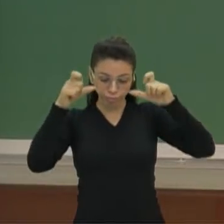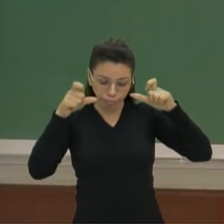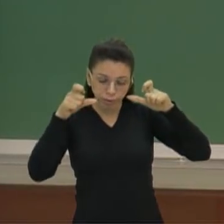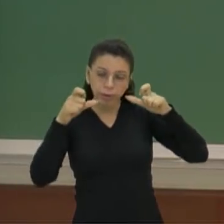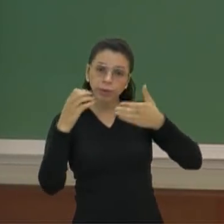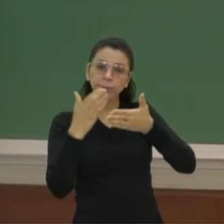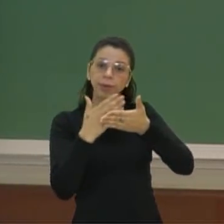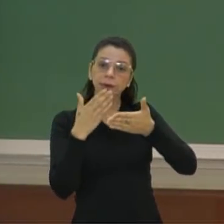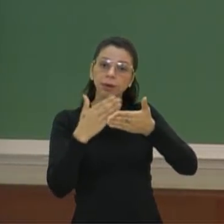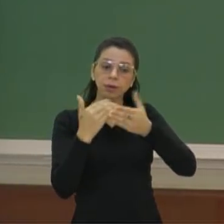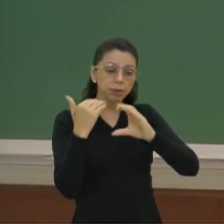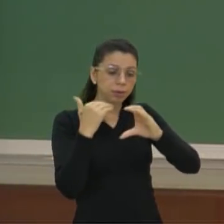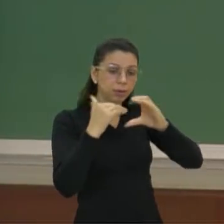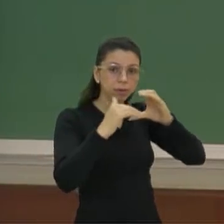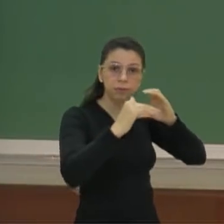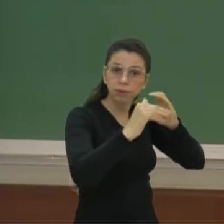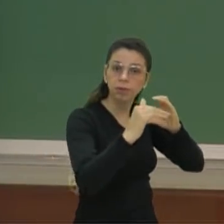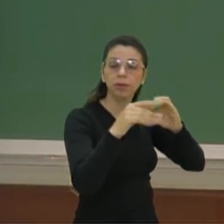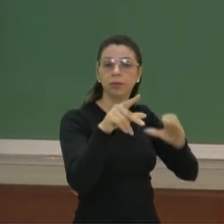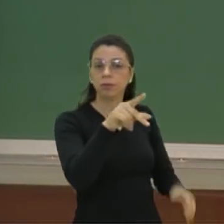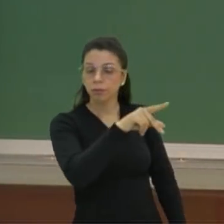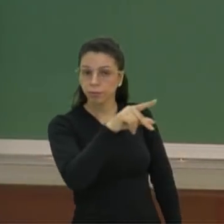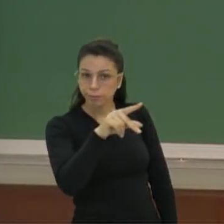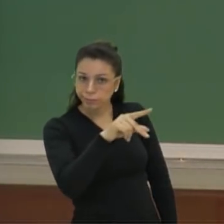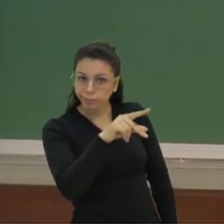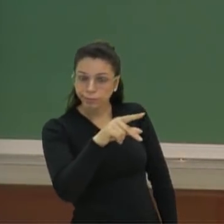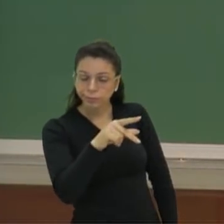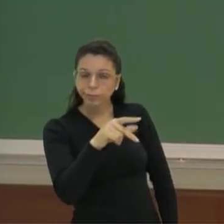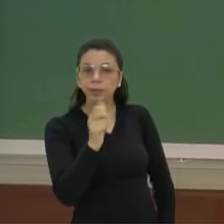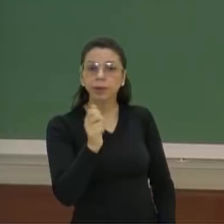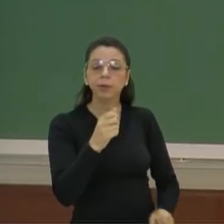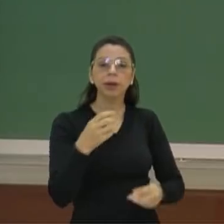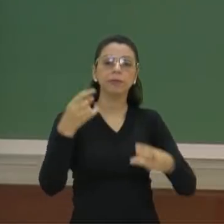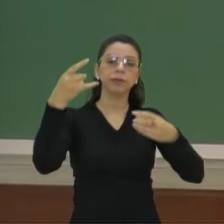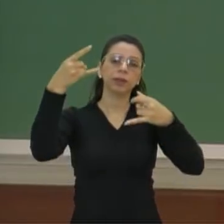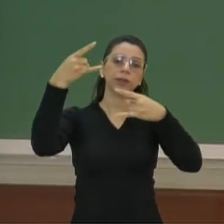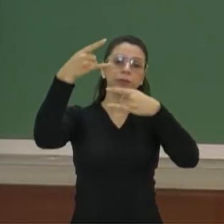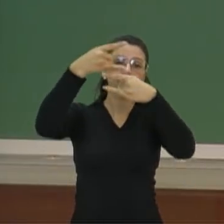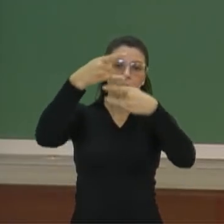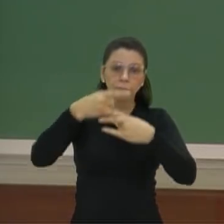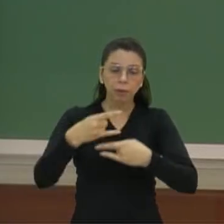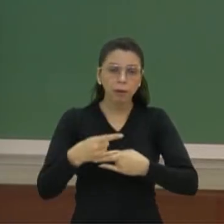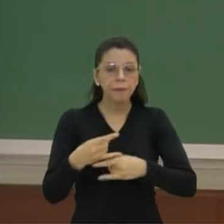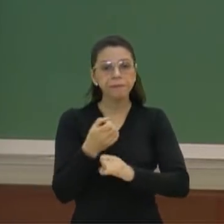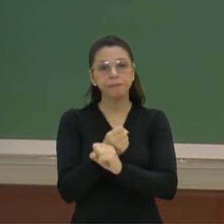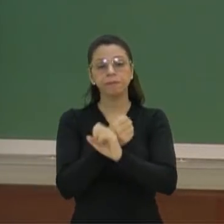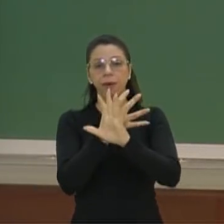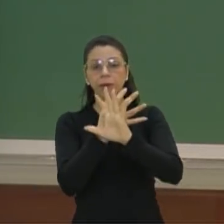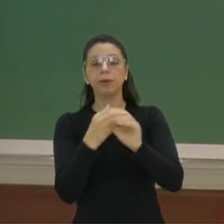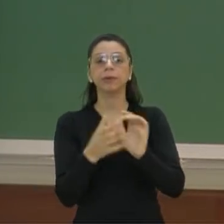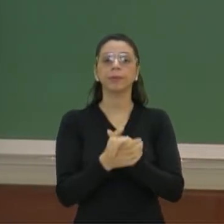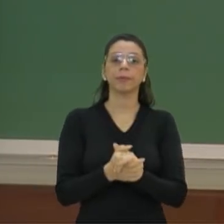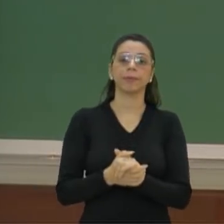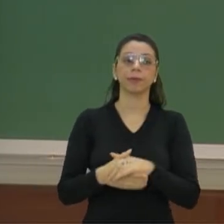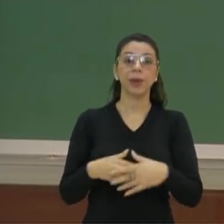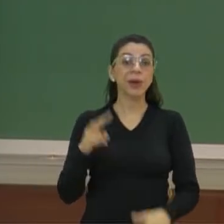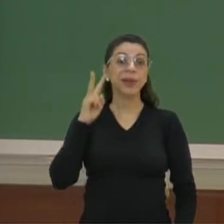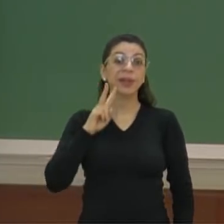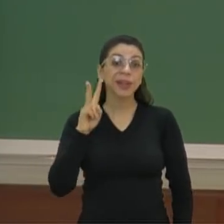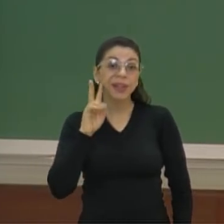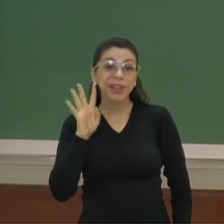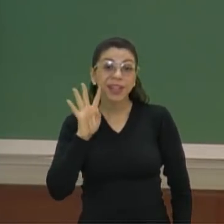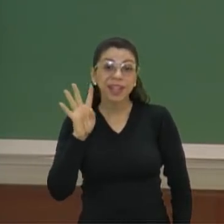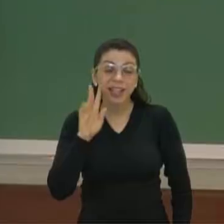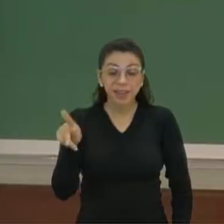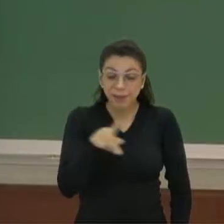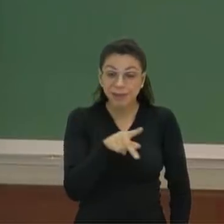professora ou para o seu professor. Você não está fazendo meet com eles? Na hora que está conversando com a professora, mostra o caderno. Olha que legal, professora, o que eu copiei?